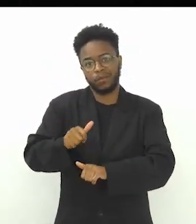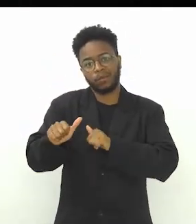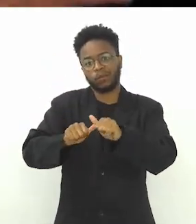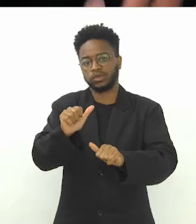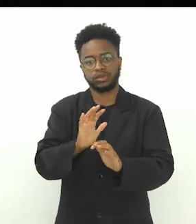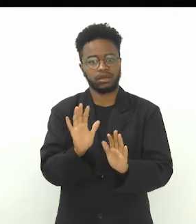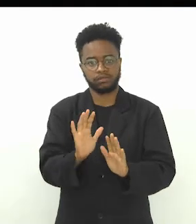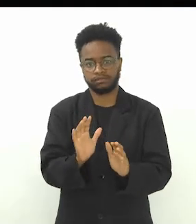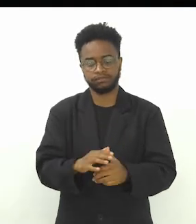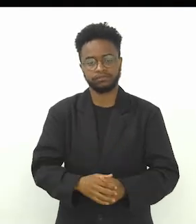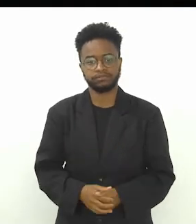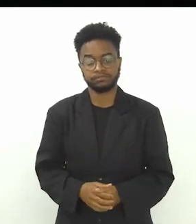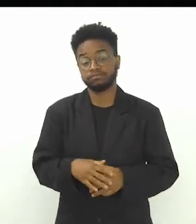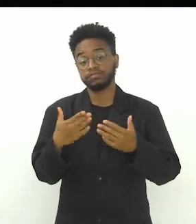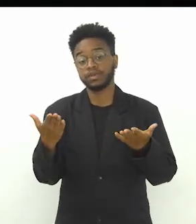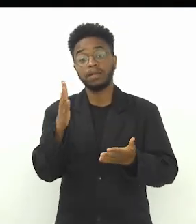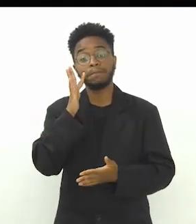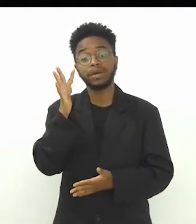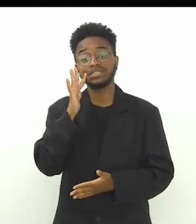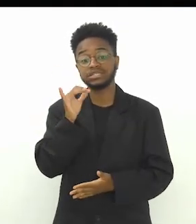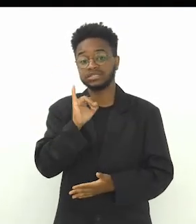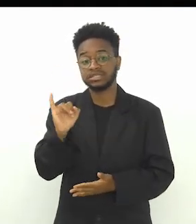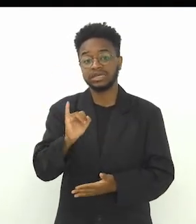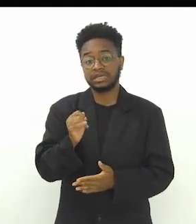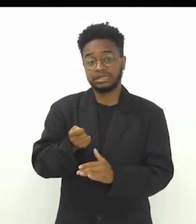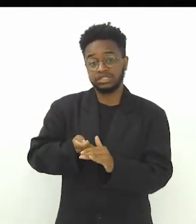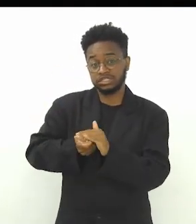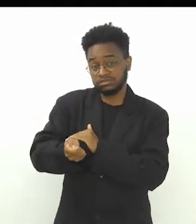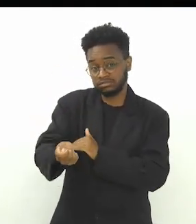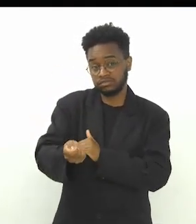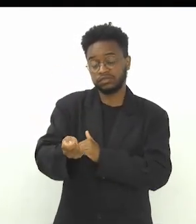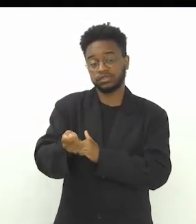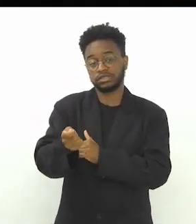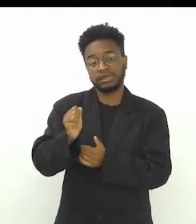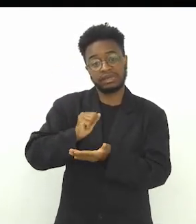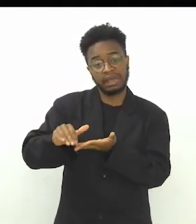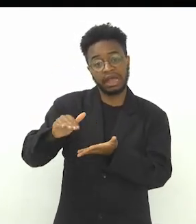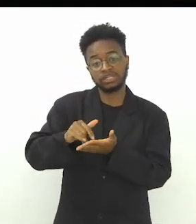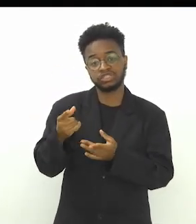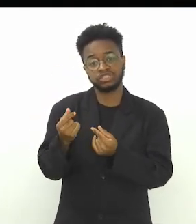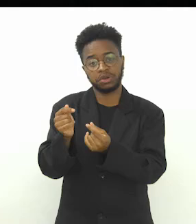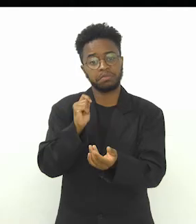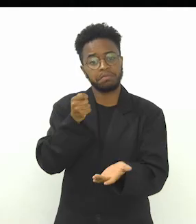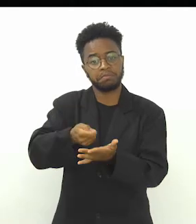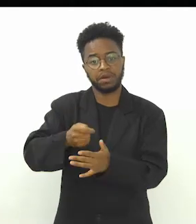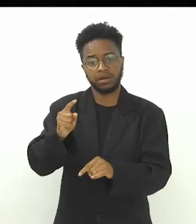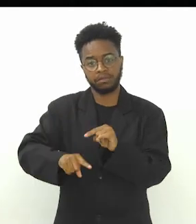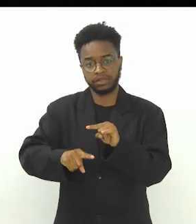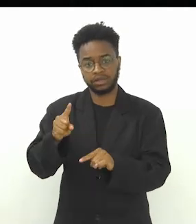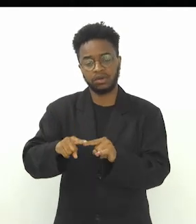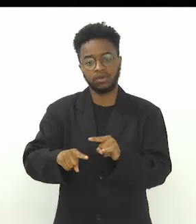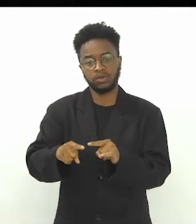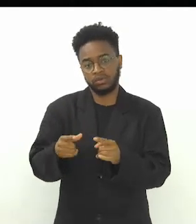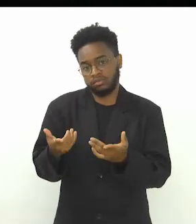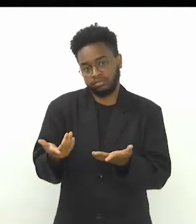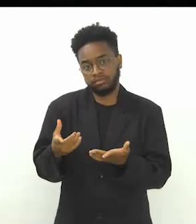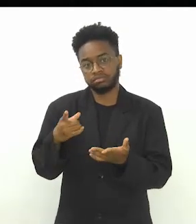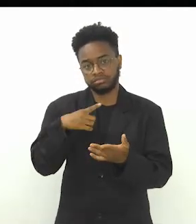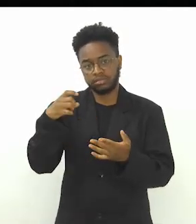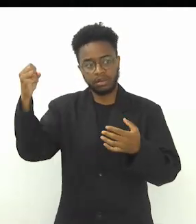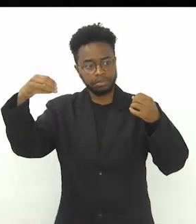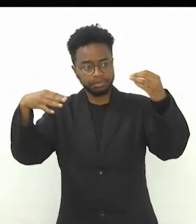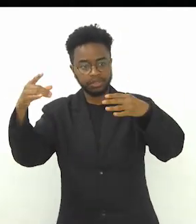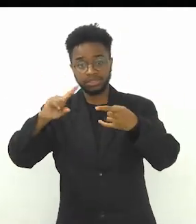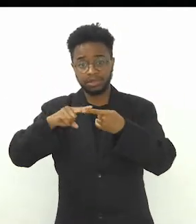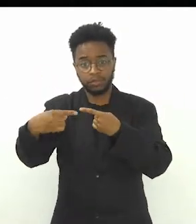refazer nada. Então, assim, imagine você investir todo aquele valor em materiais que geram, que são